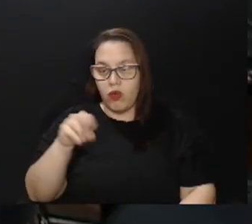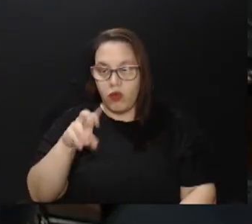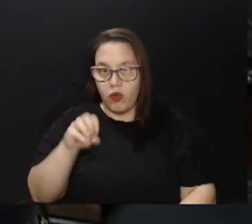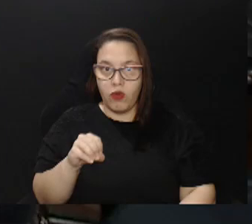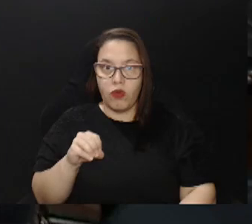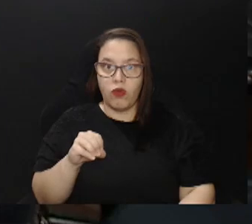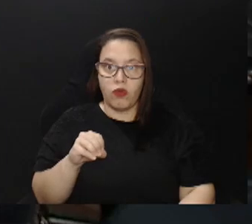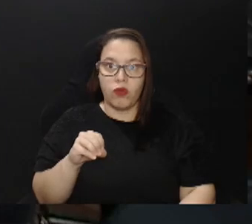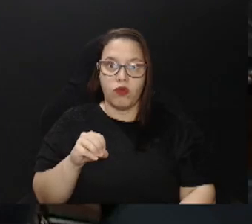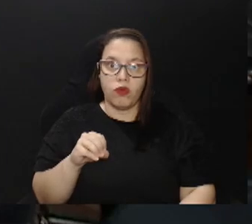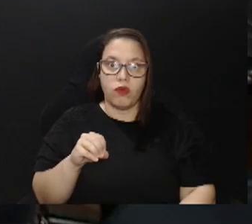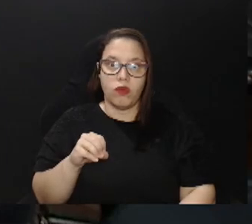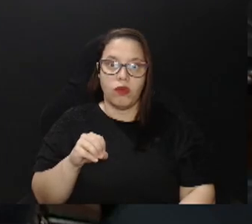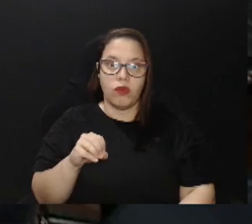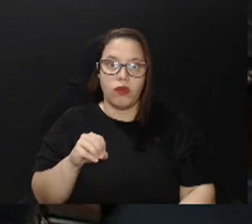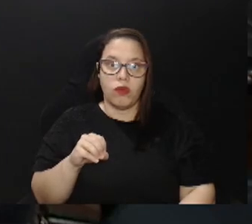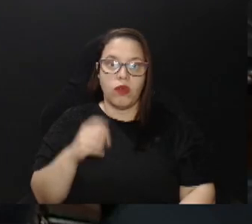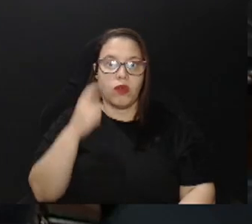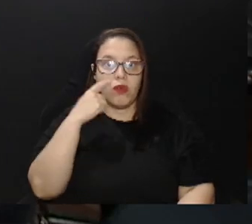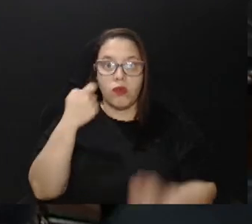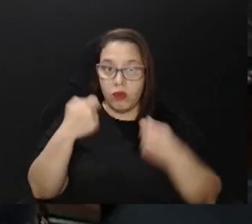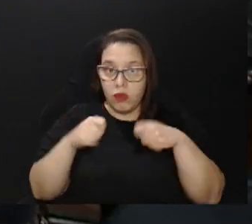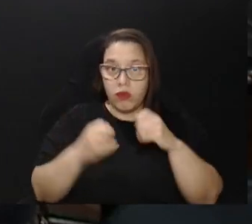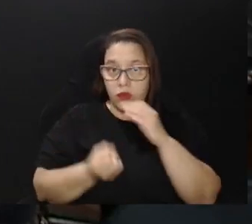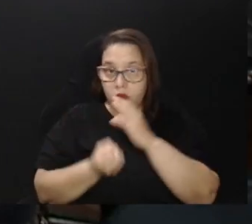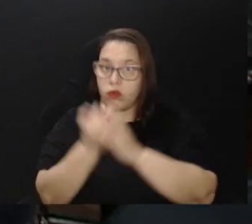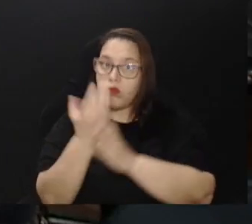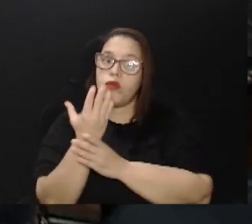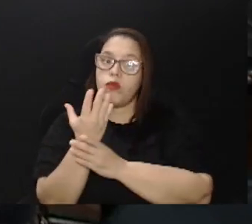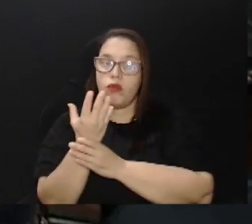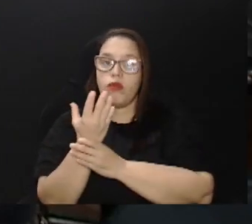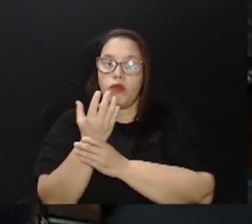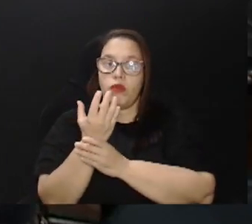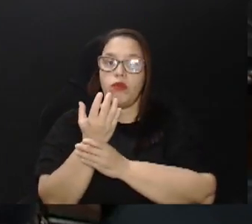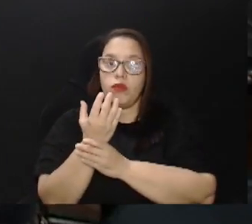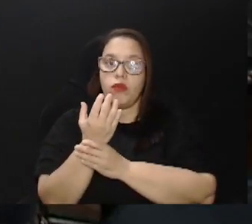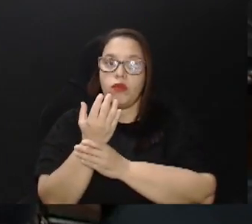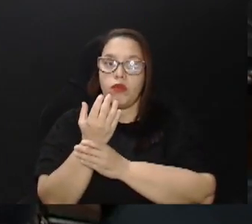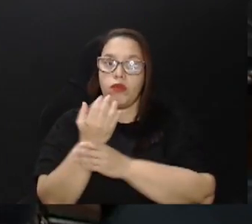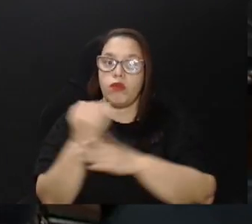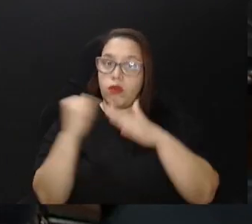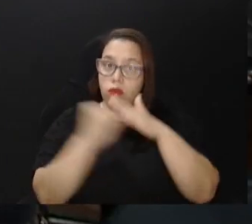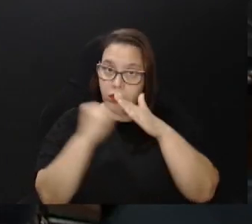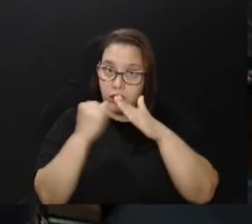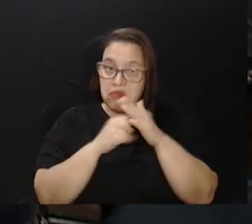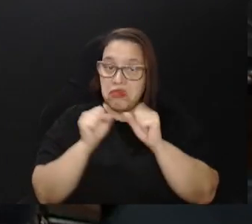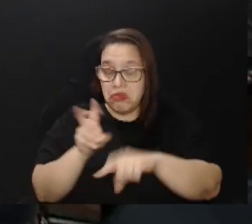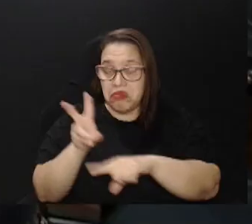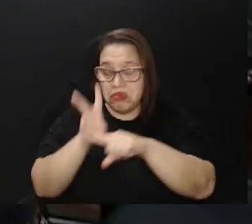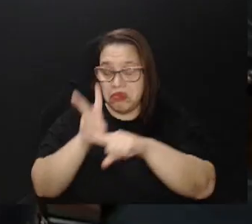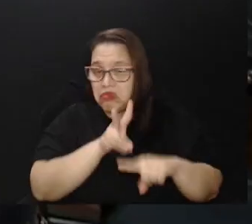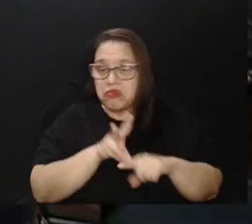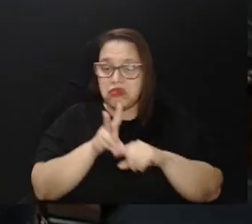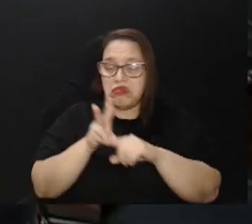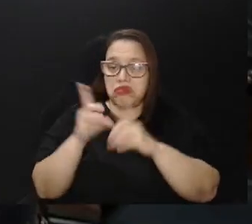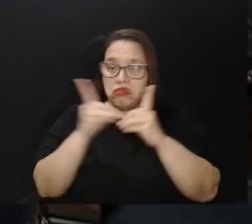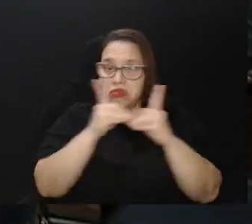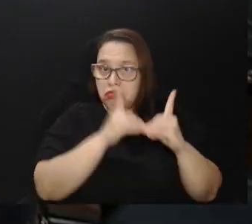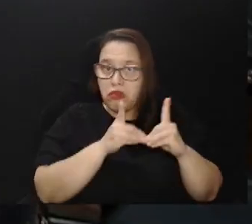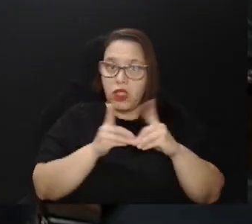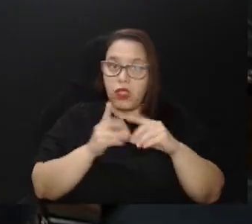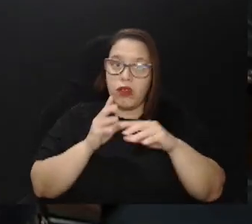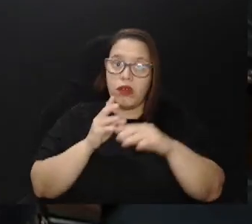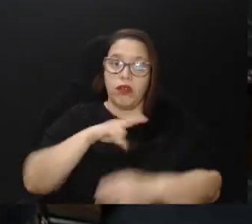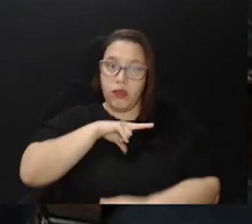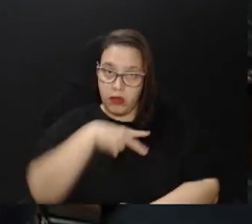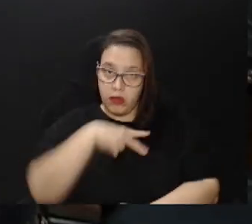ele viu a necessidade de fundar uma entidade que pudesse atender essa vinda dos portugueses. A sociedade passou a